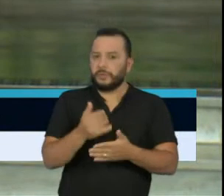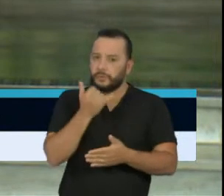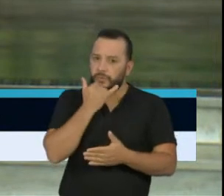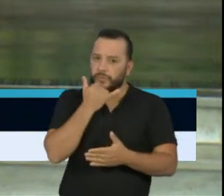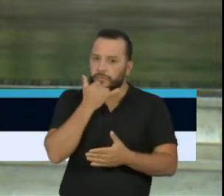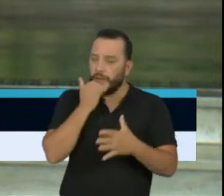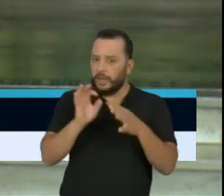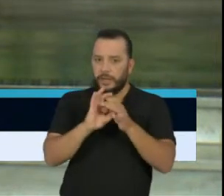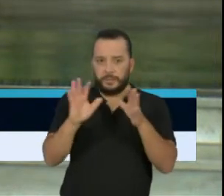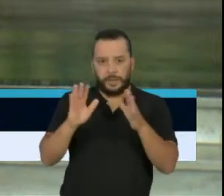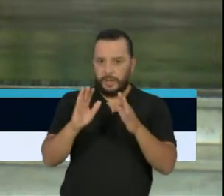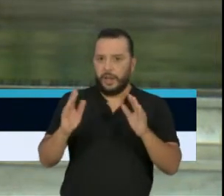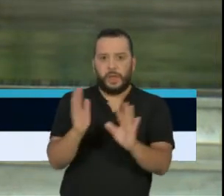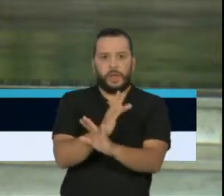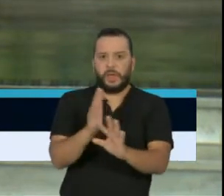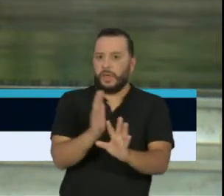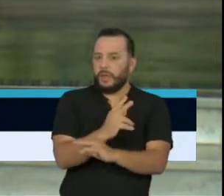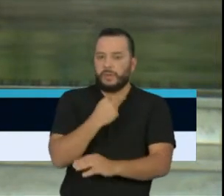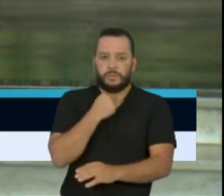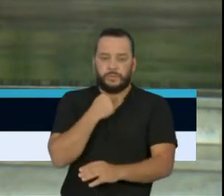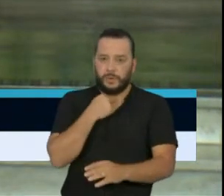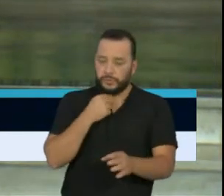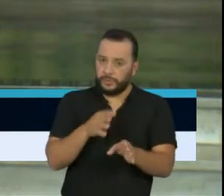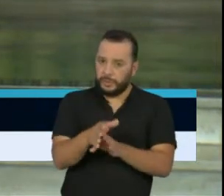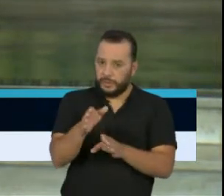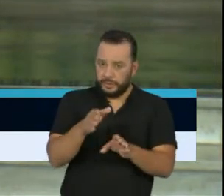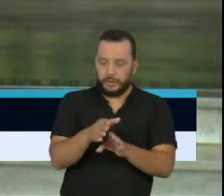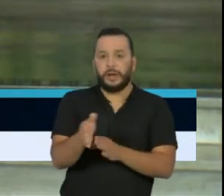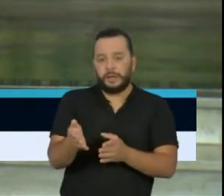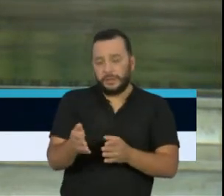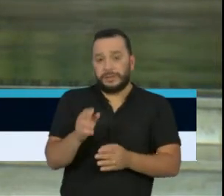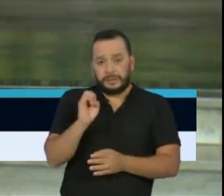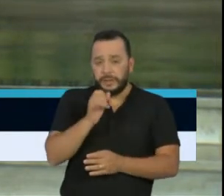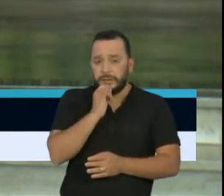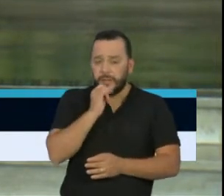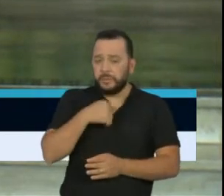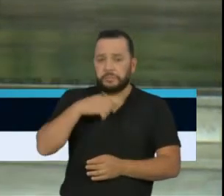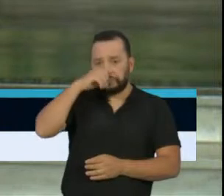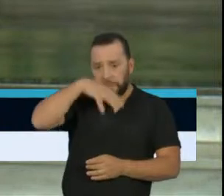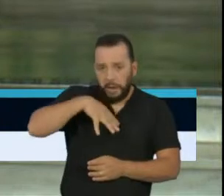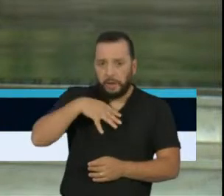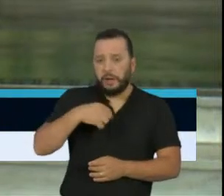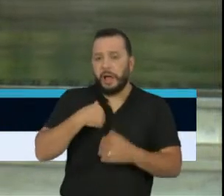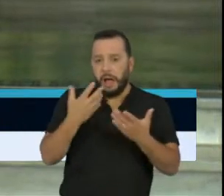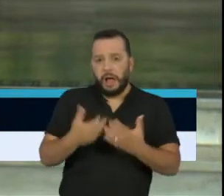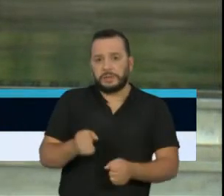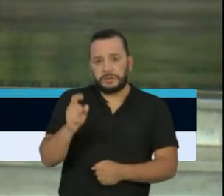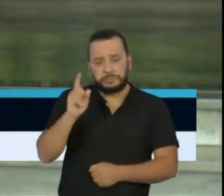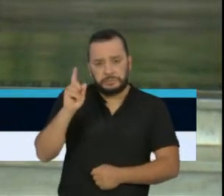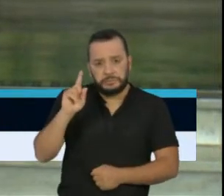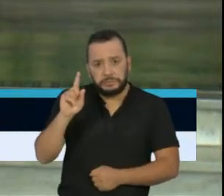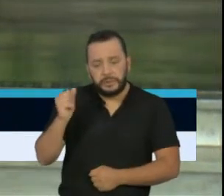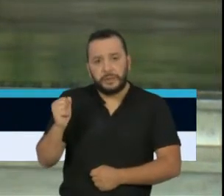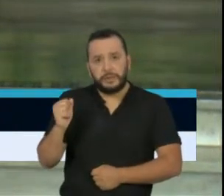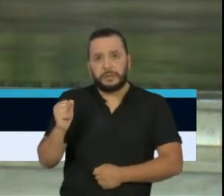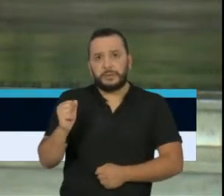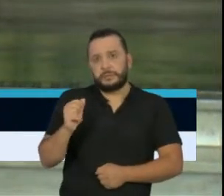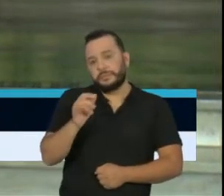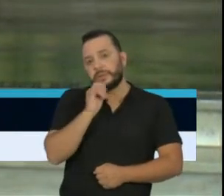do governo do estado de São Paulo. Se não fizerem, por rebeldia ou por alguma decisão de